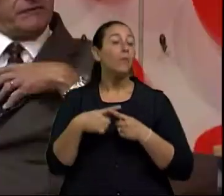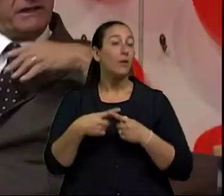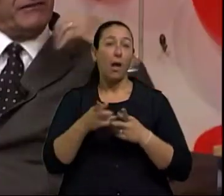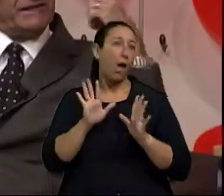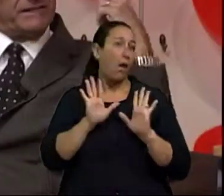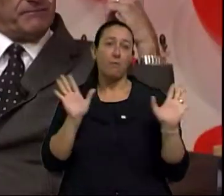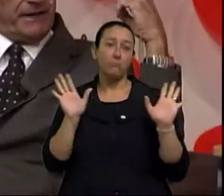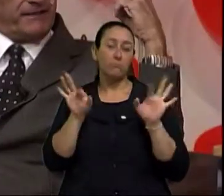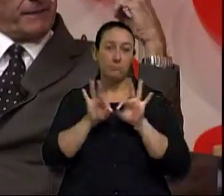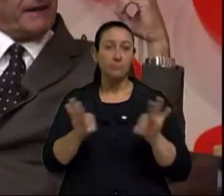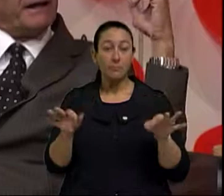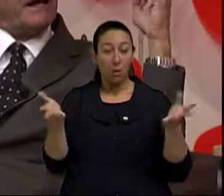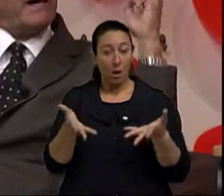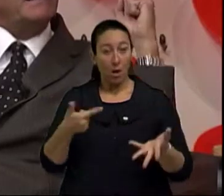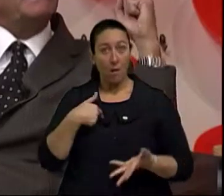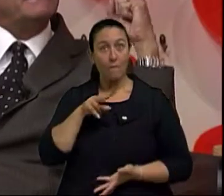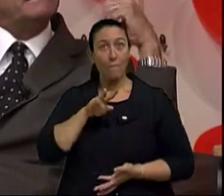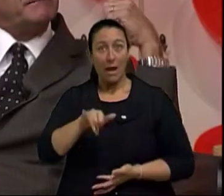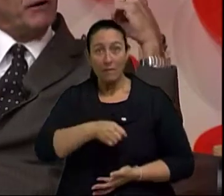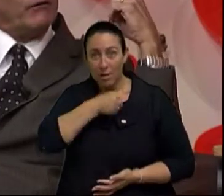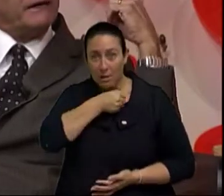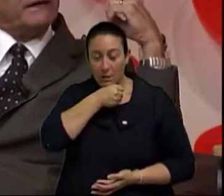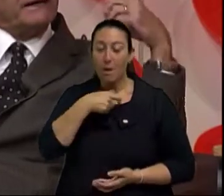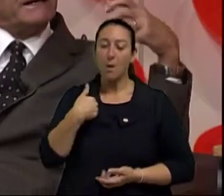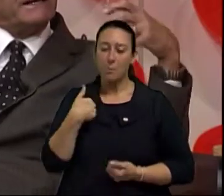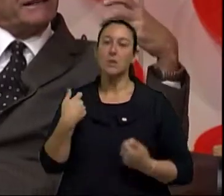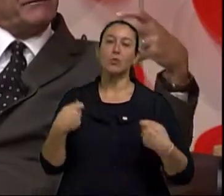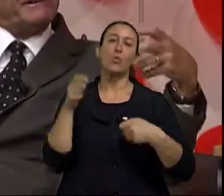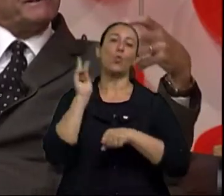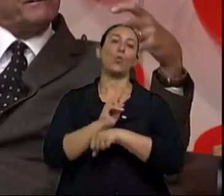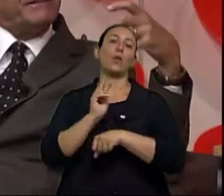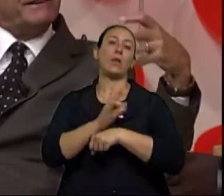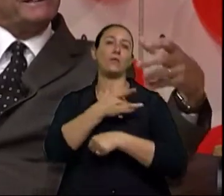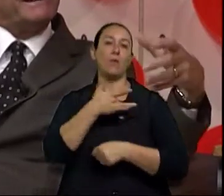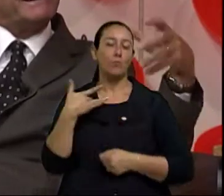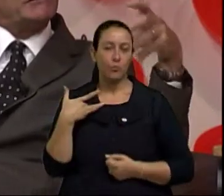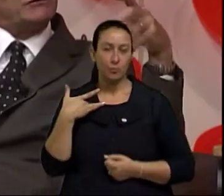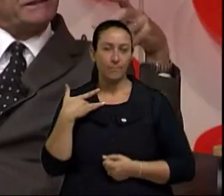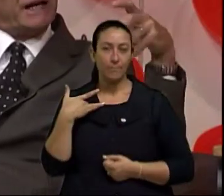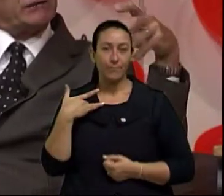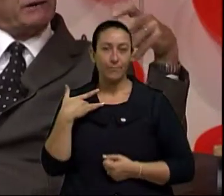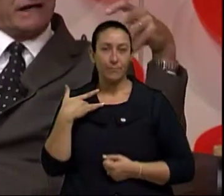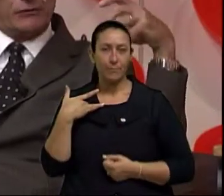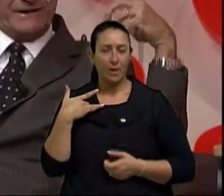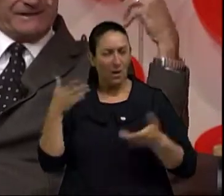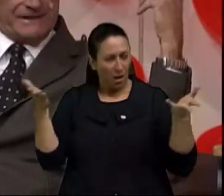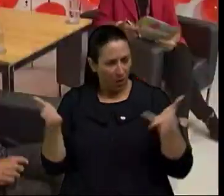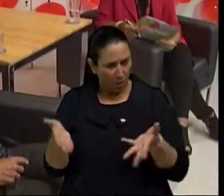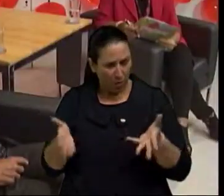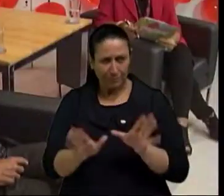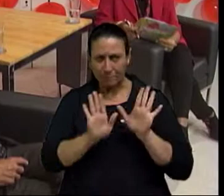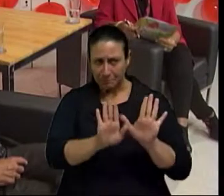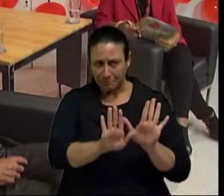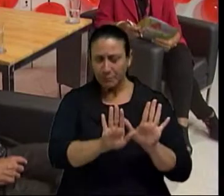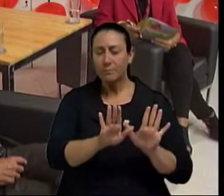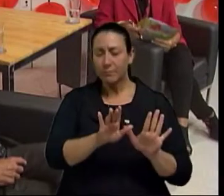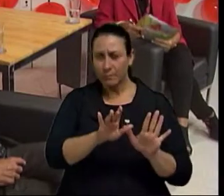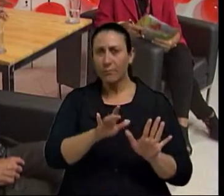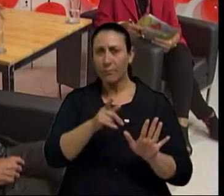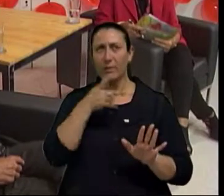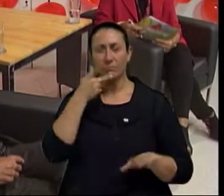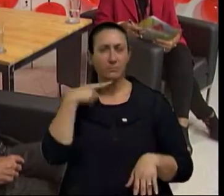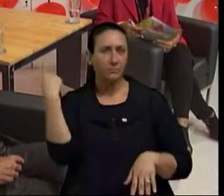envelhecer, eu tenho que envelhecer bem. Ainda, Isabel, que essa fase da vida esteja associada a doenças, sim,